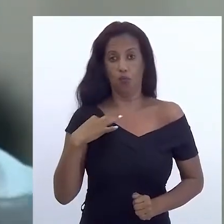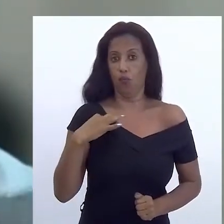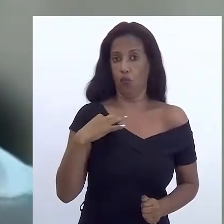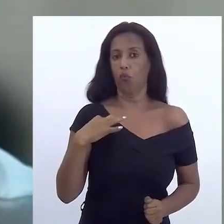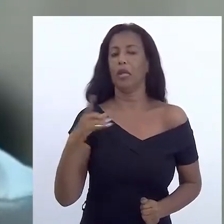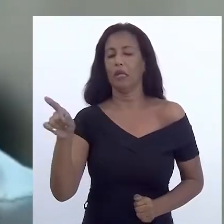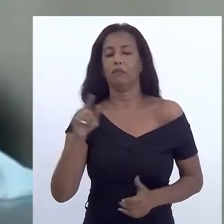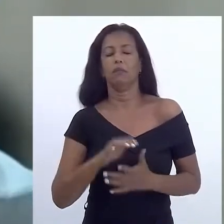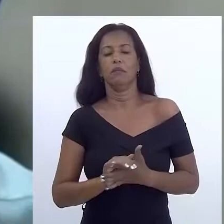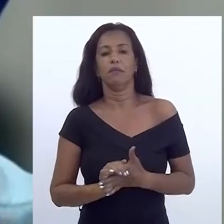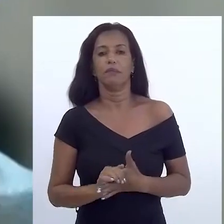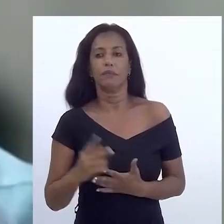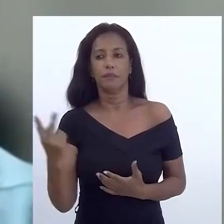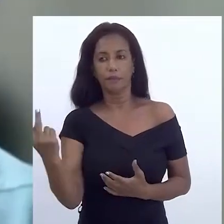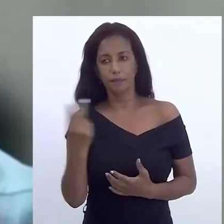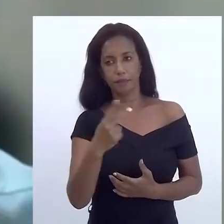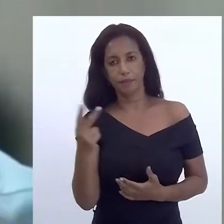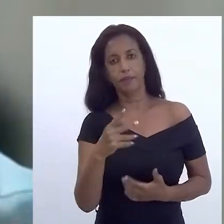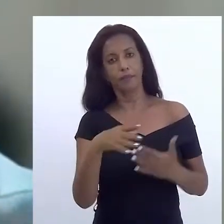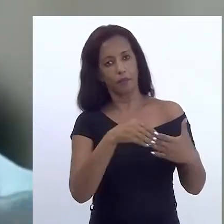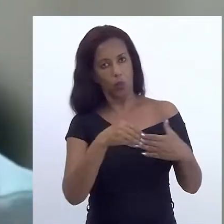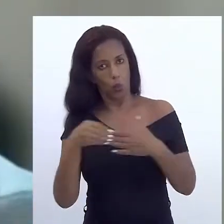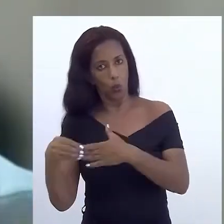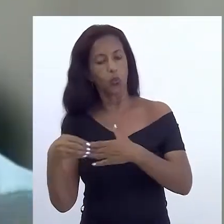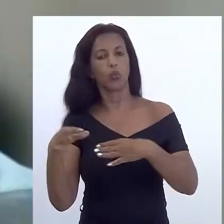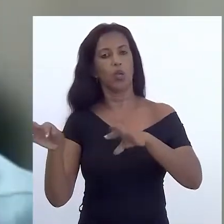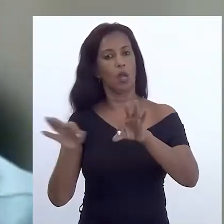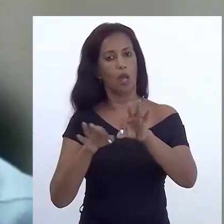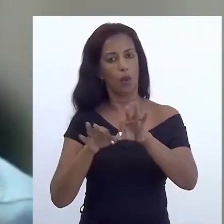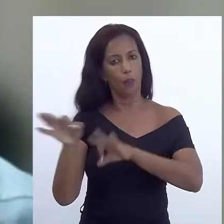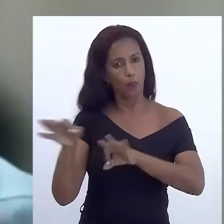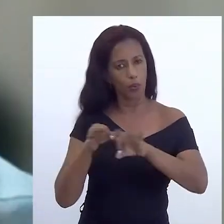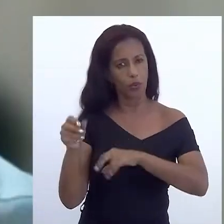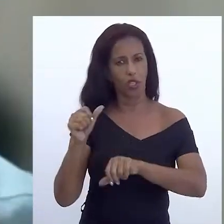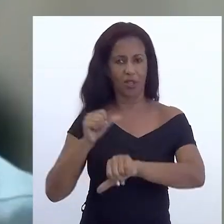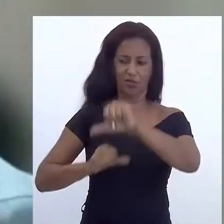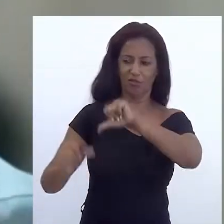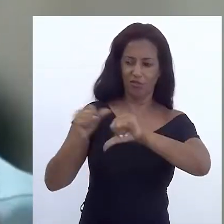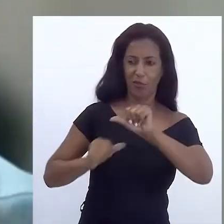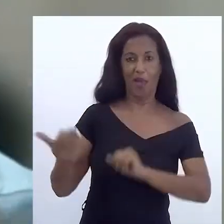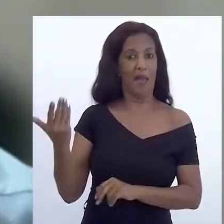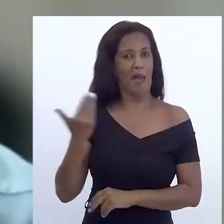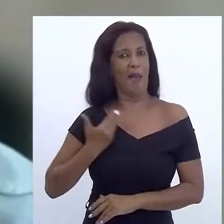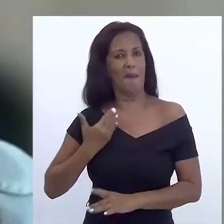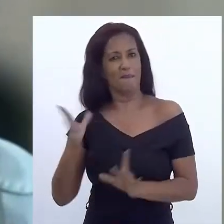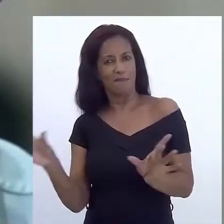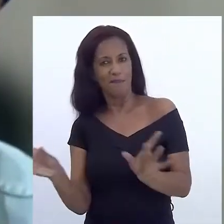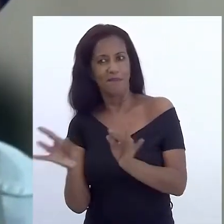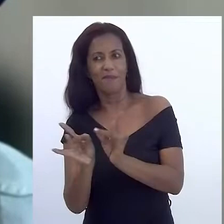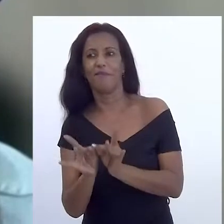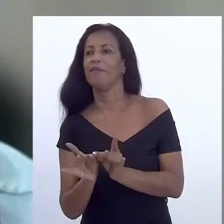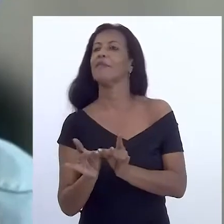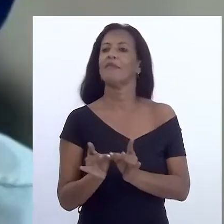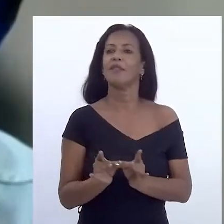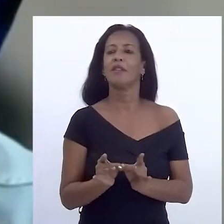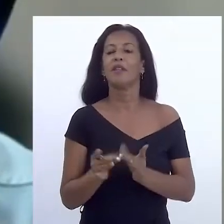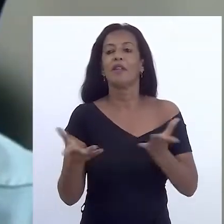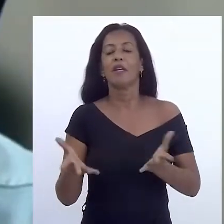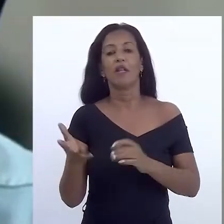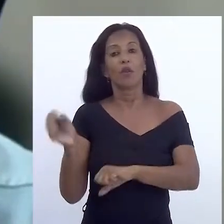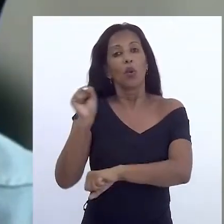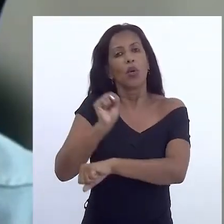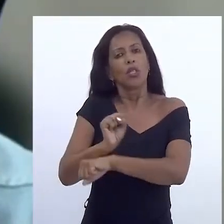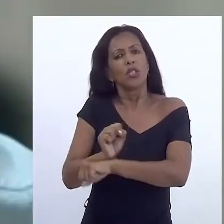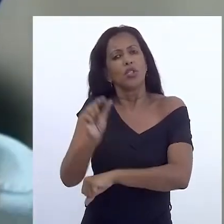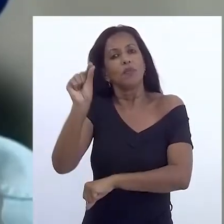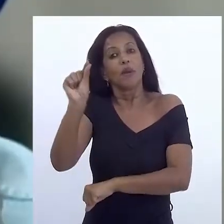Lagoa Voluntário, que ainda conduzem esse projeto lá e viramos amigos, parceiros até, né? Ela falou, aguarda um momento que eu